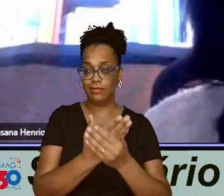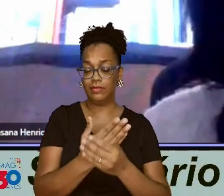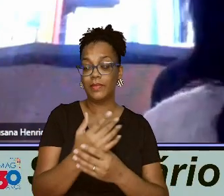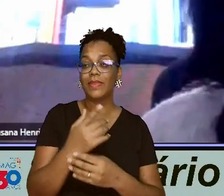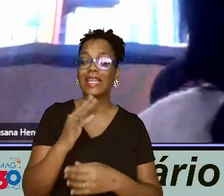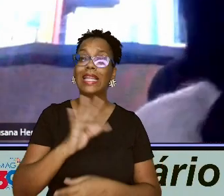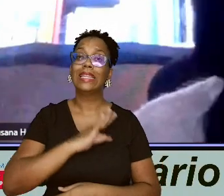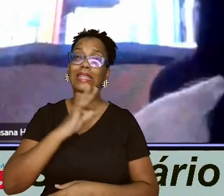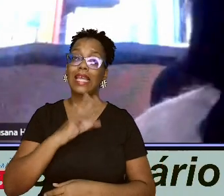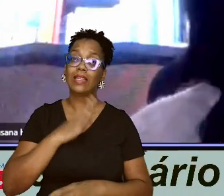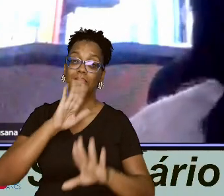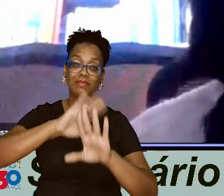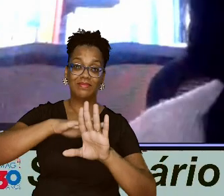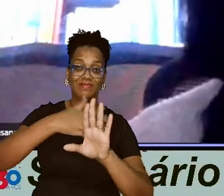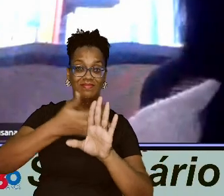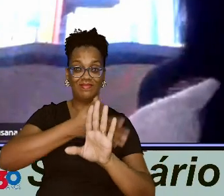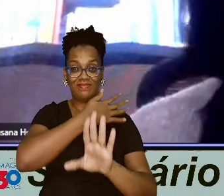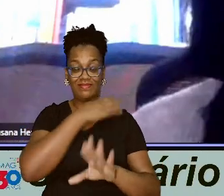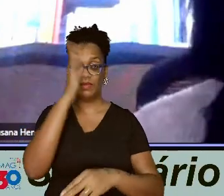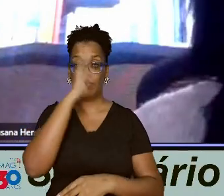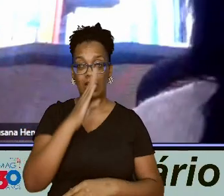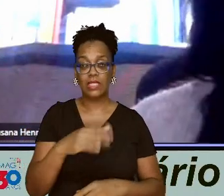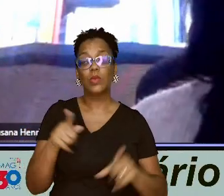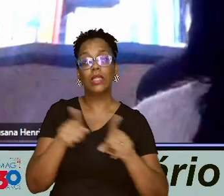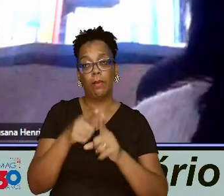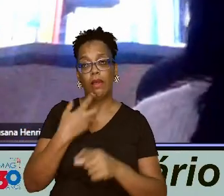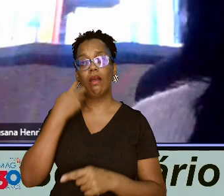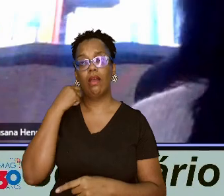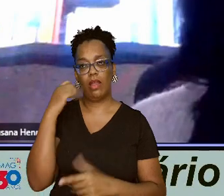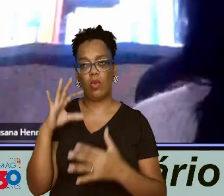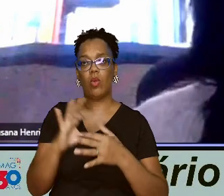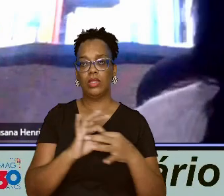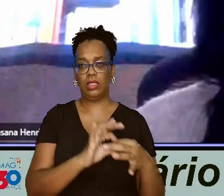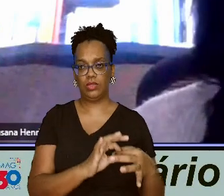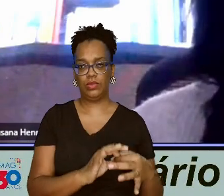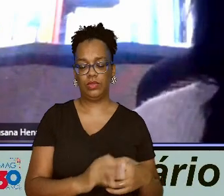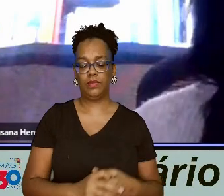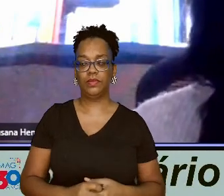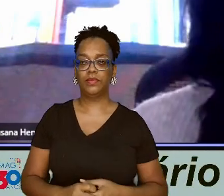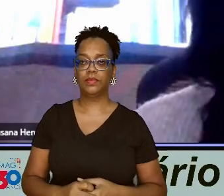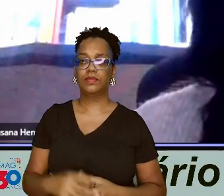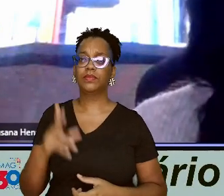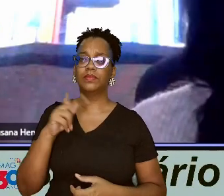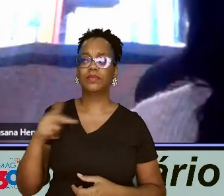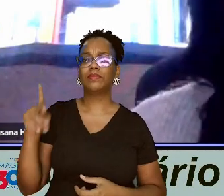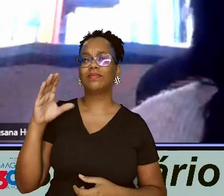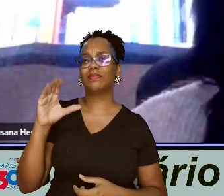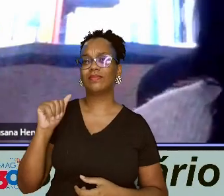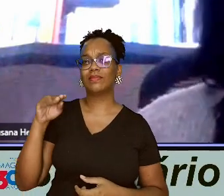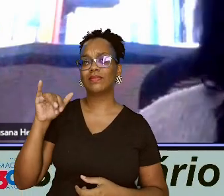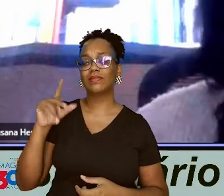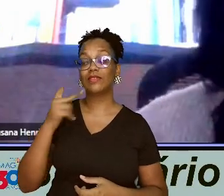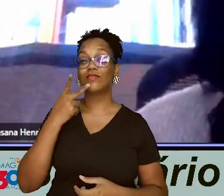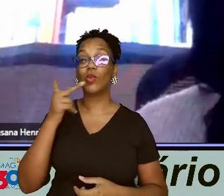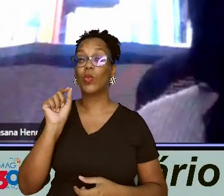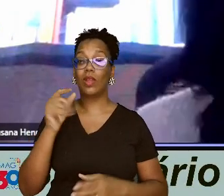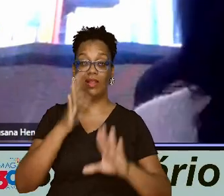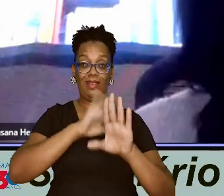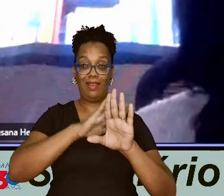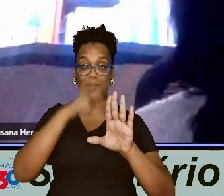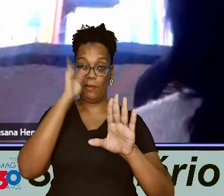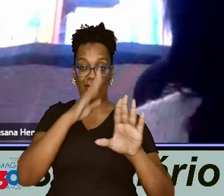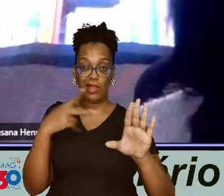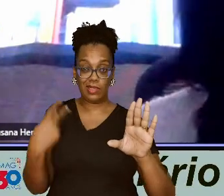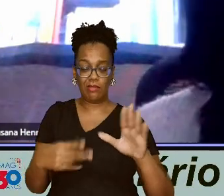precedentes no Brasil, ela é adotada também nesse contexto. É, então, o professor Camilo, ele fala, o precedente brasileiro, ele é muito